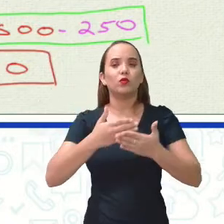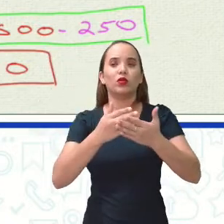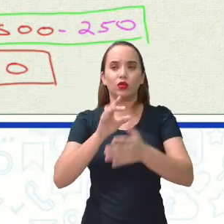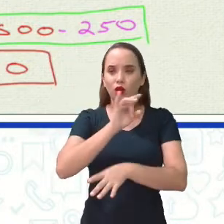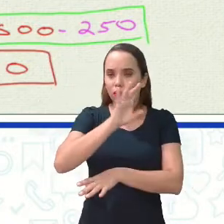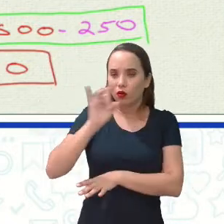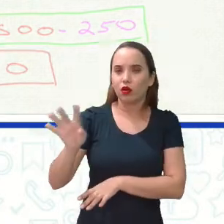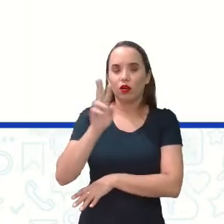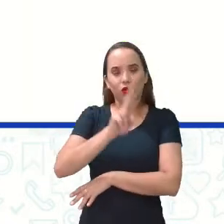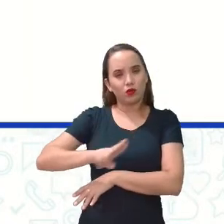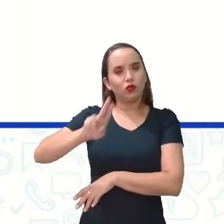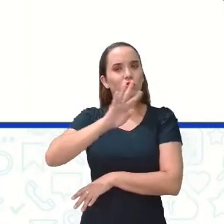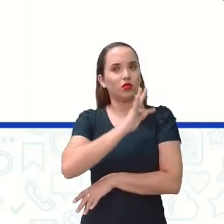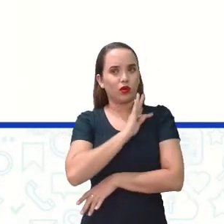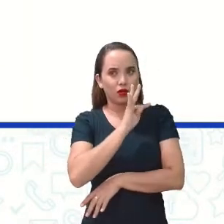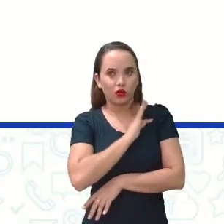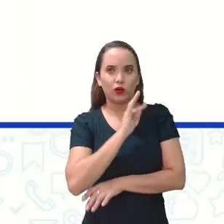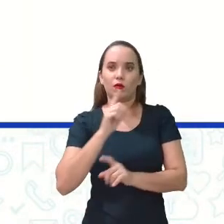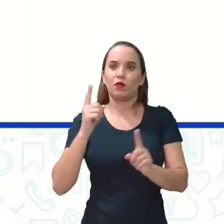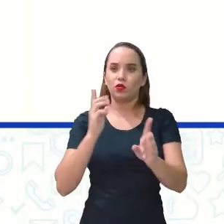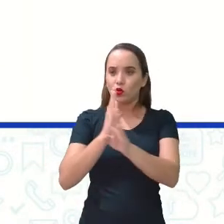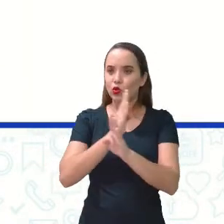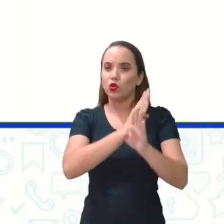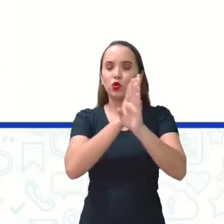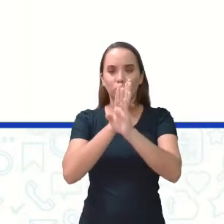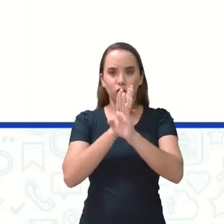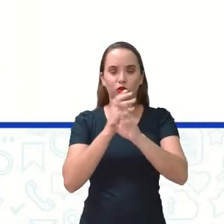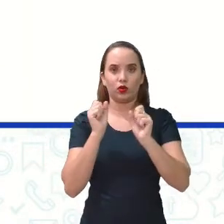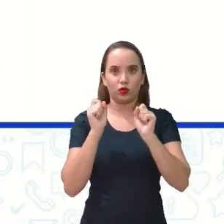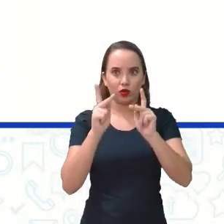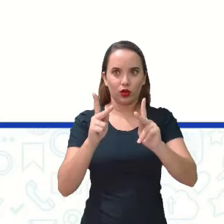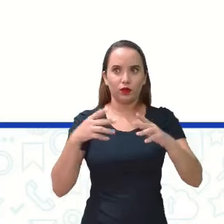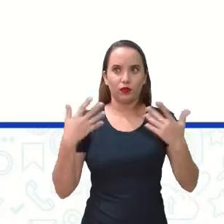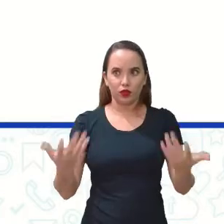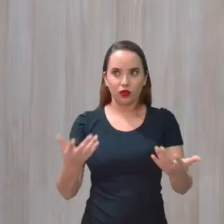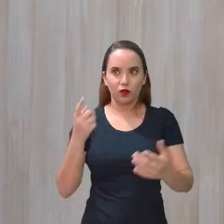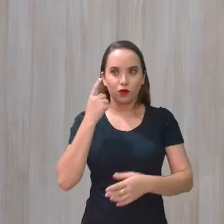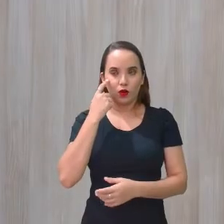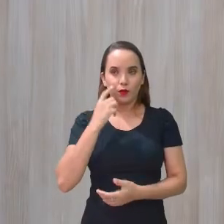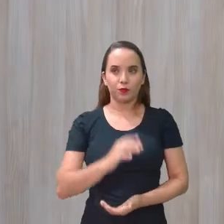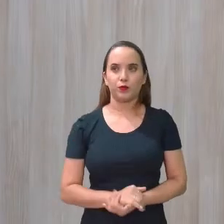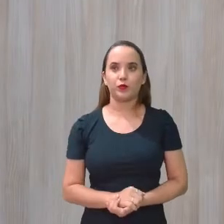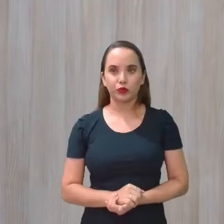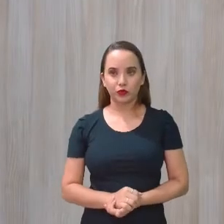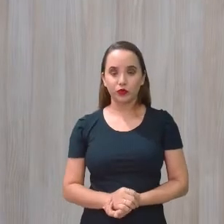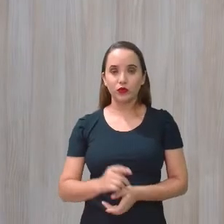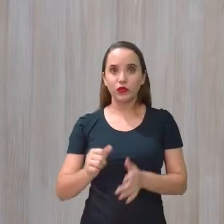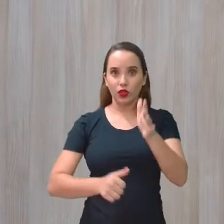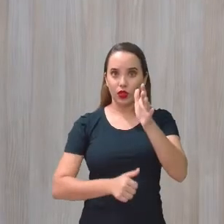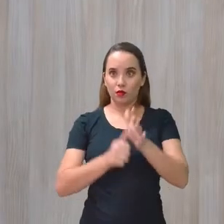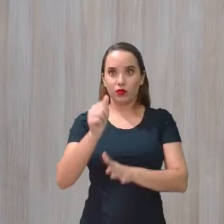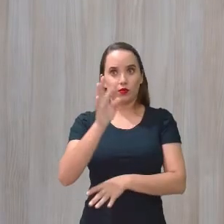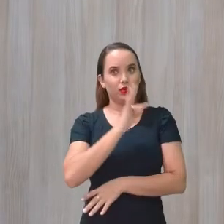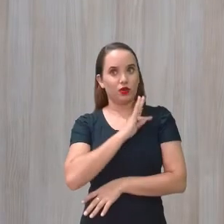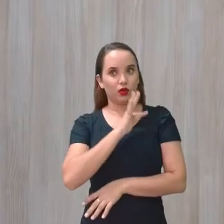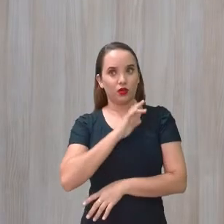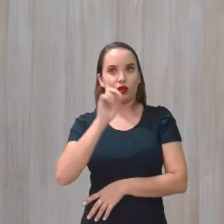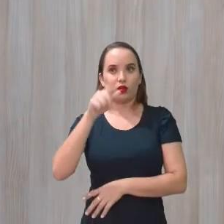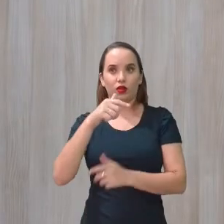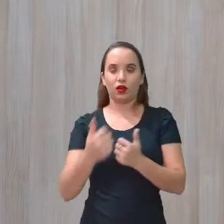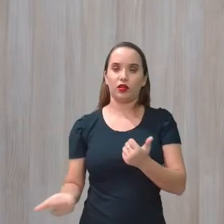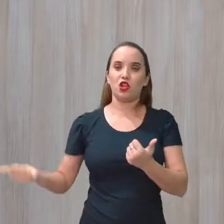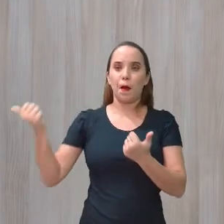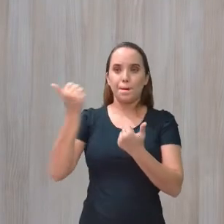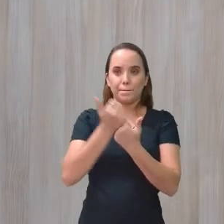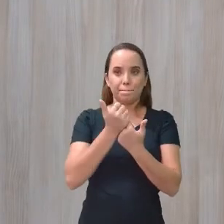para chegar a essas soluções aí, tá certo? Então, a primeira técnica que a gente vai aprender é a chamada técnica